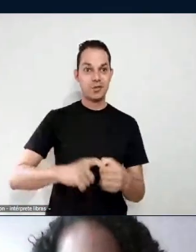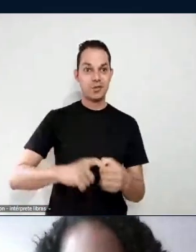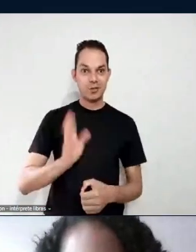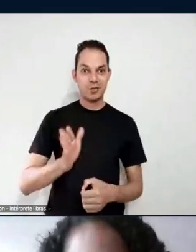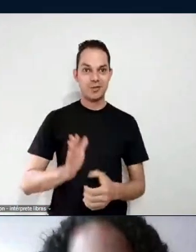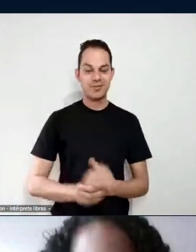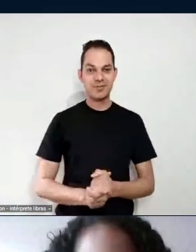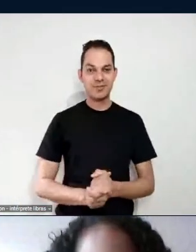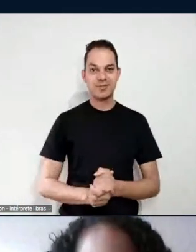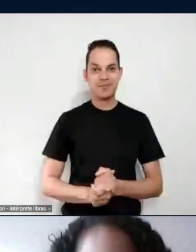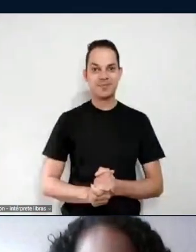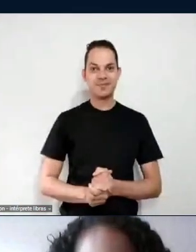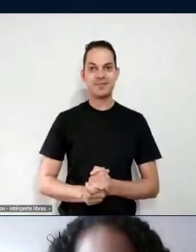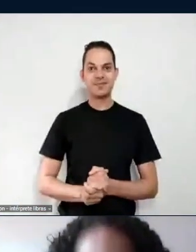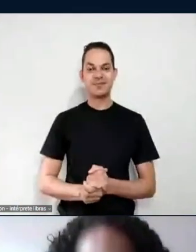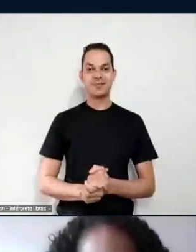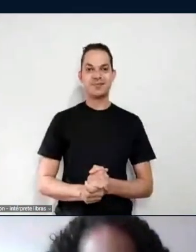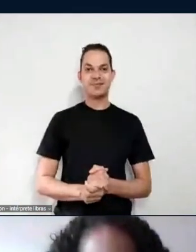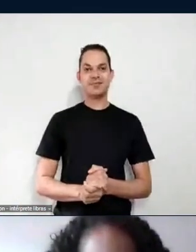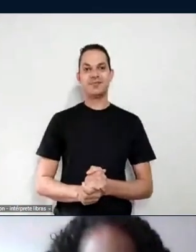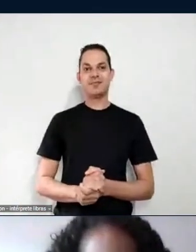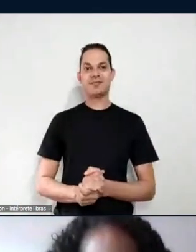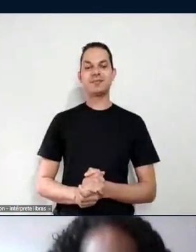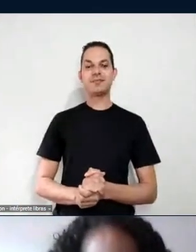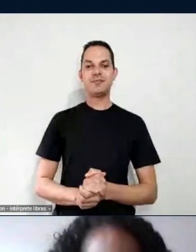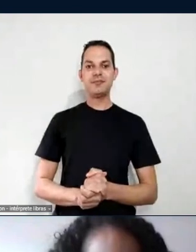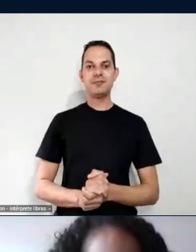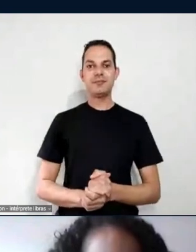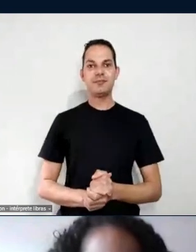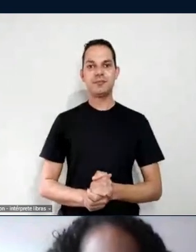Célia está aqui, né Célia?